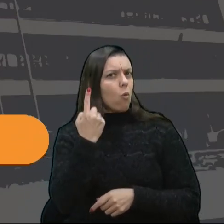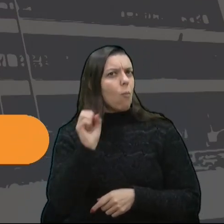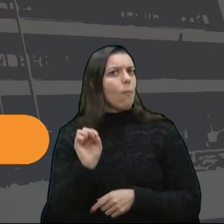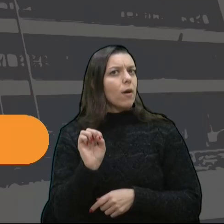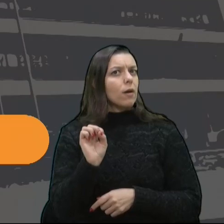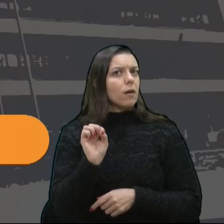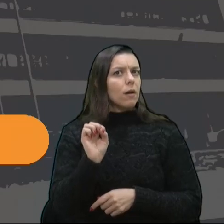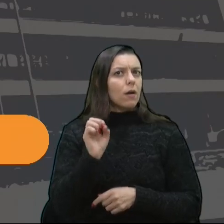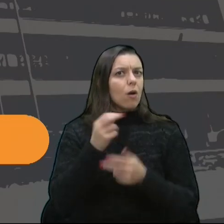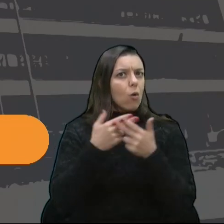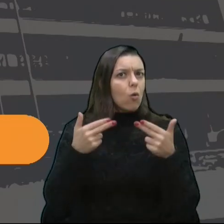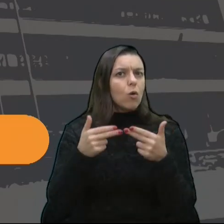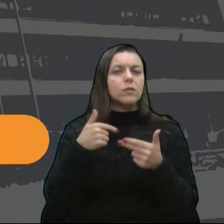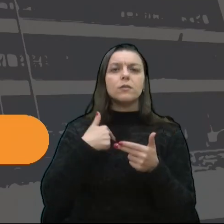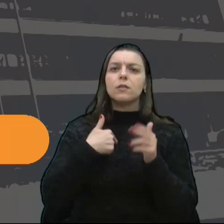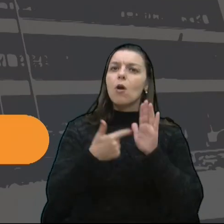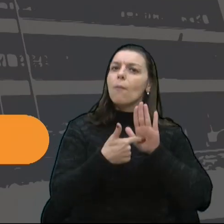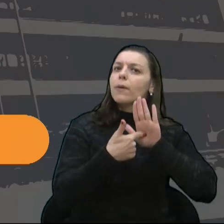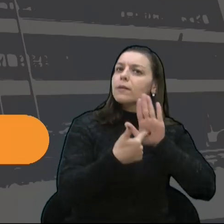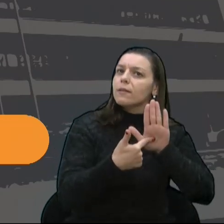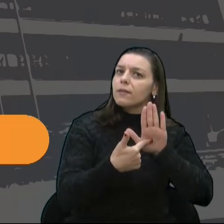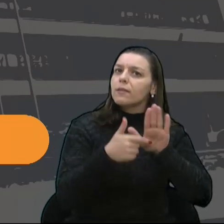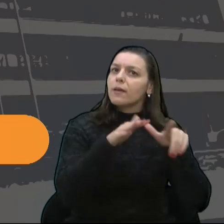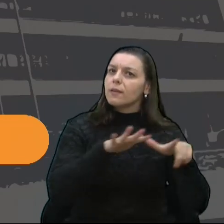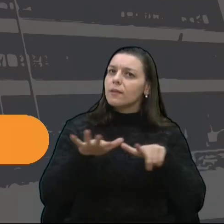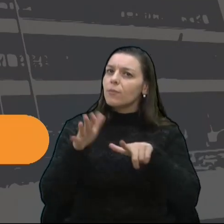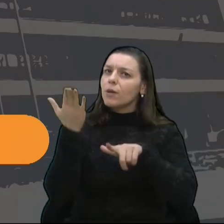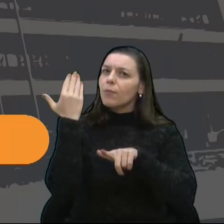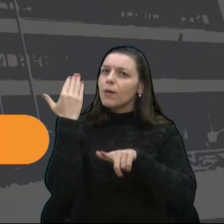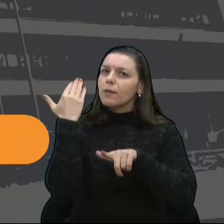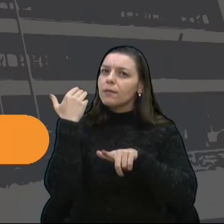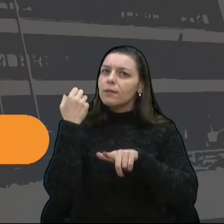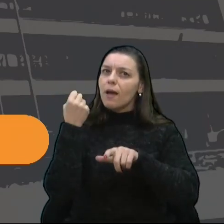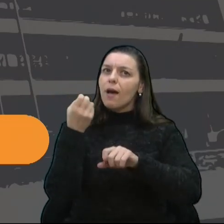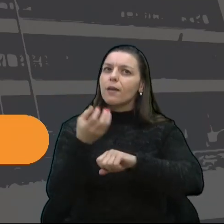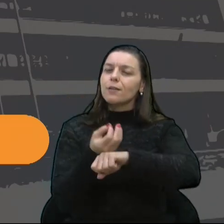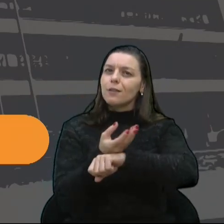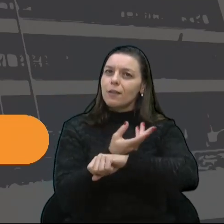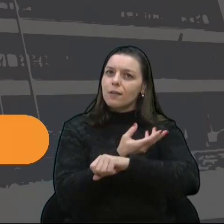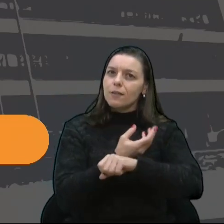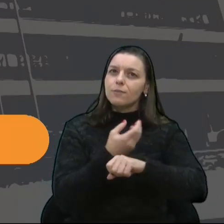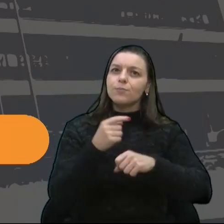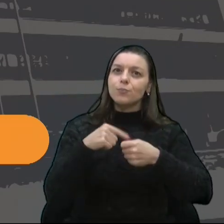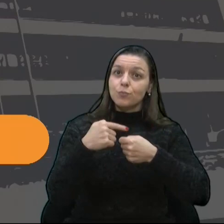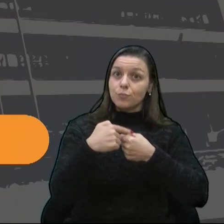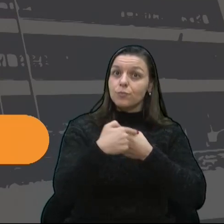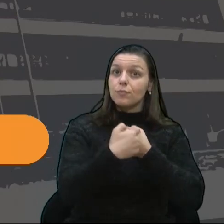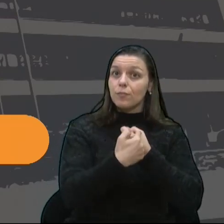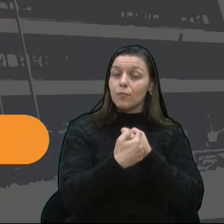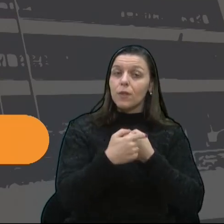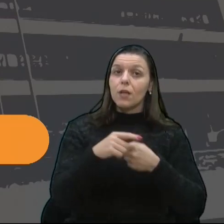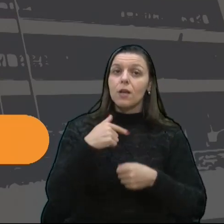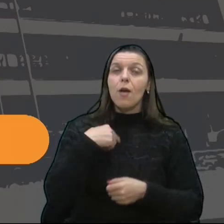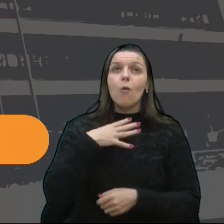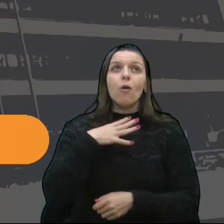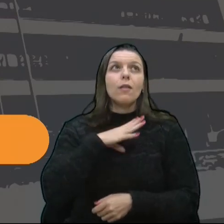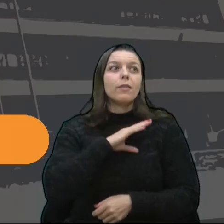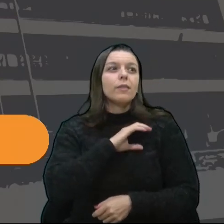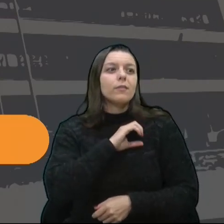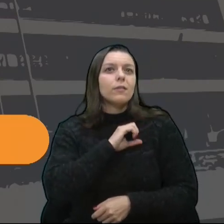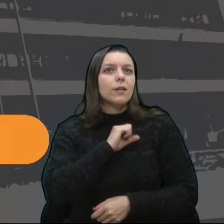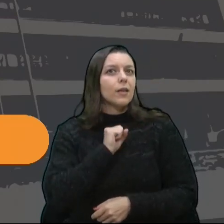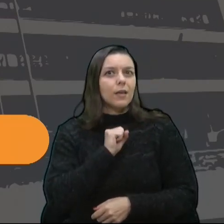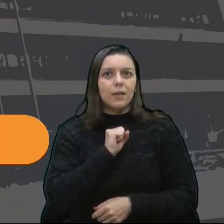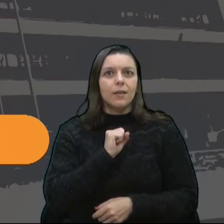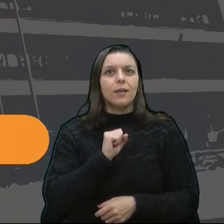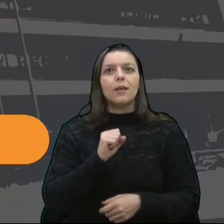semana passada lá na Gramado Summit, que eu estava aí pertinho de vocês, foi que... E eu adorei, assim, eu fiquei encantada, porque